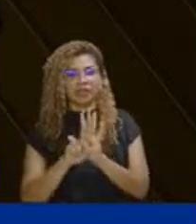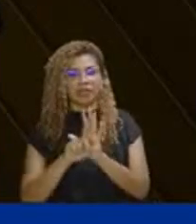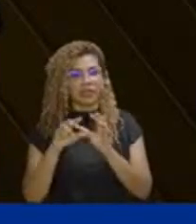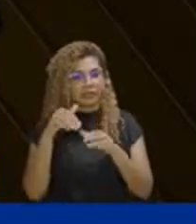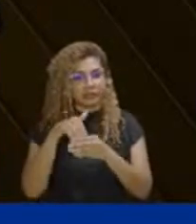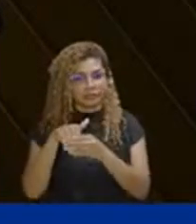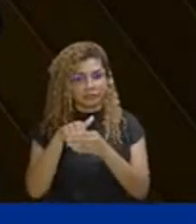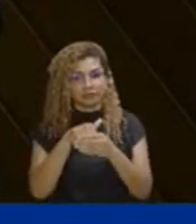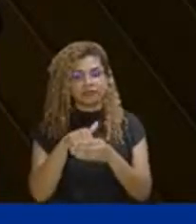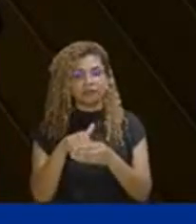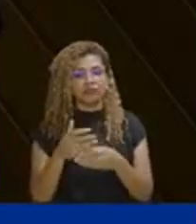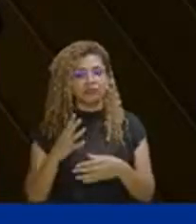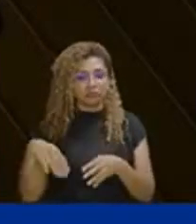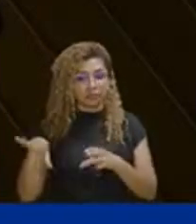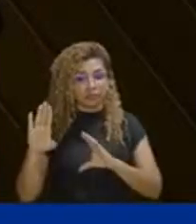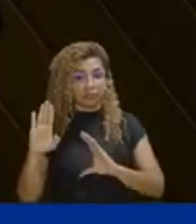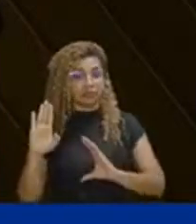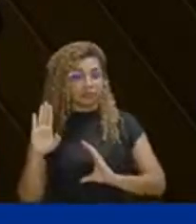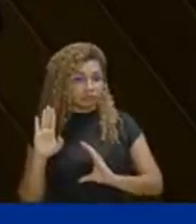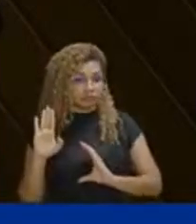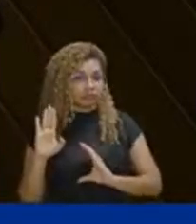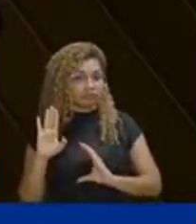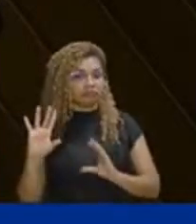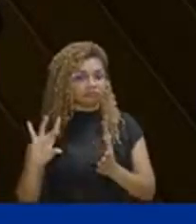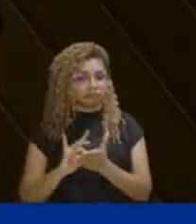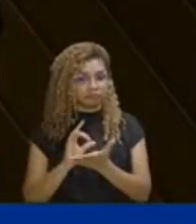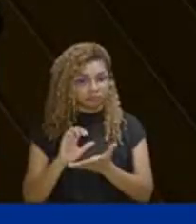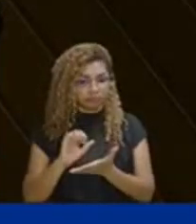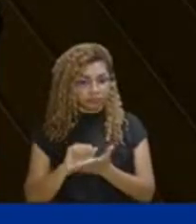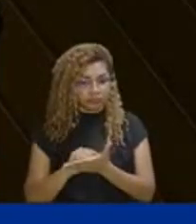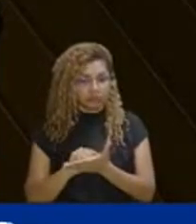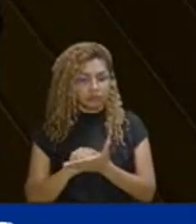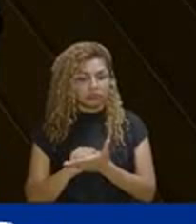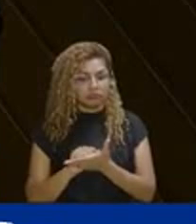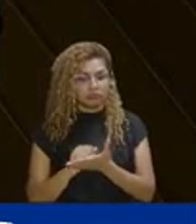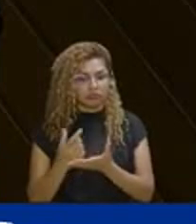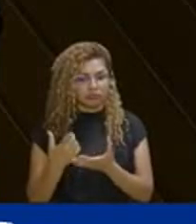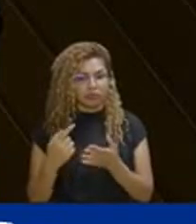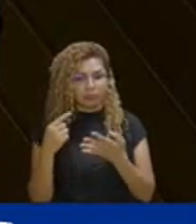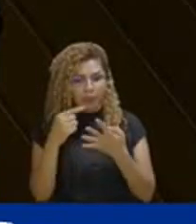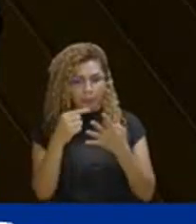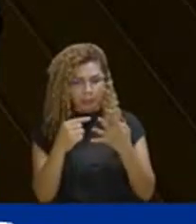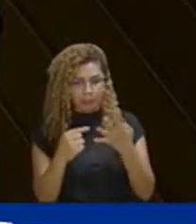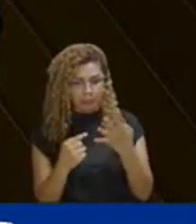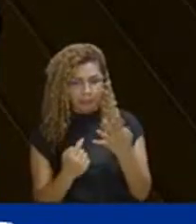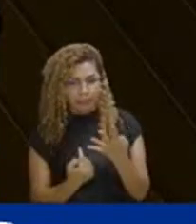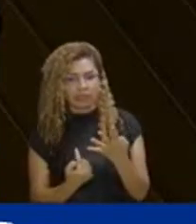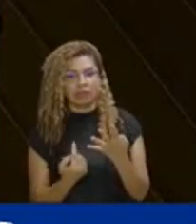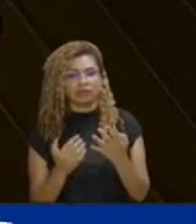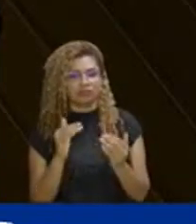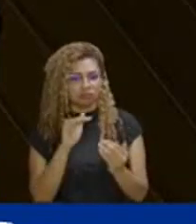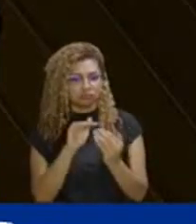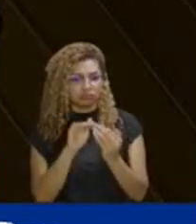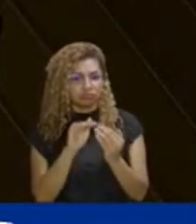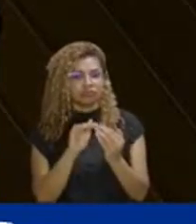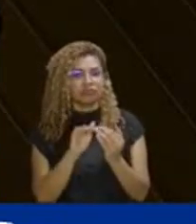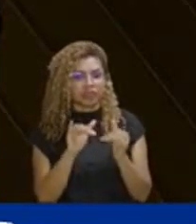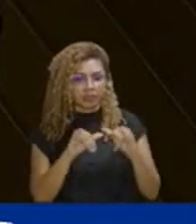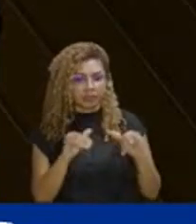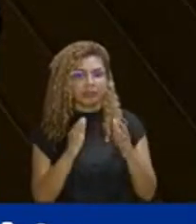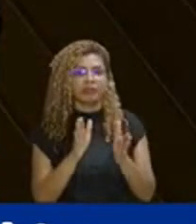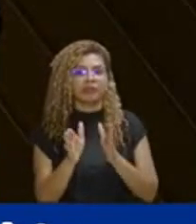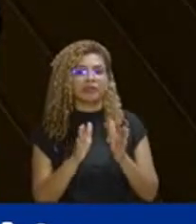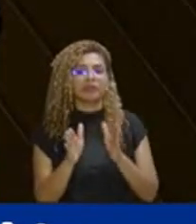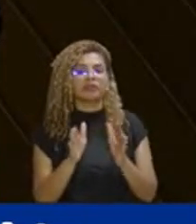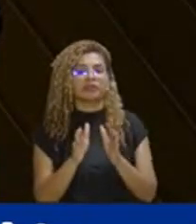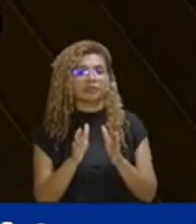aspas, o candidato cujo registro esteja sub júdice poderá efetuar todos os atos relativos à campanha eleitoral, inclusive